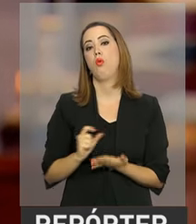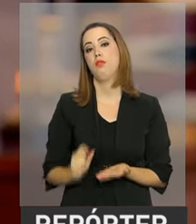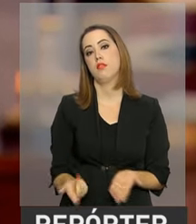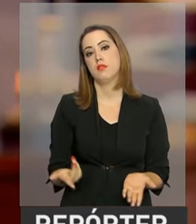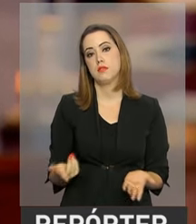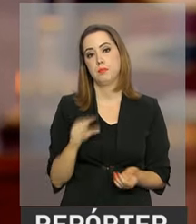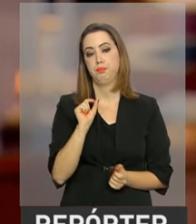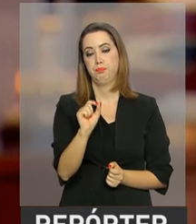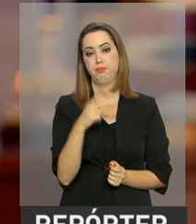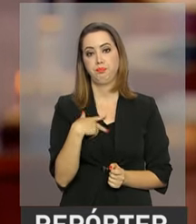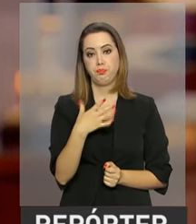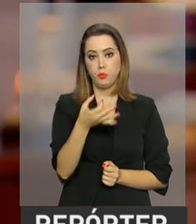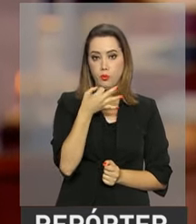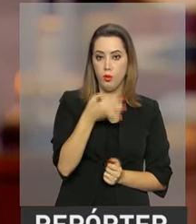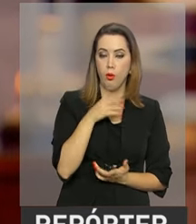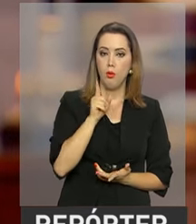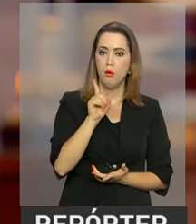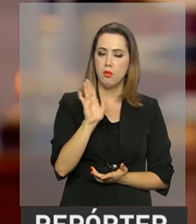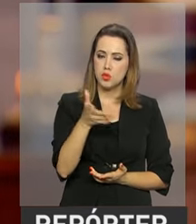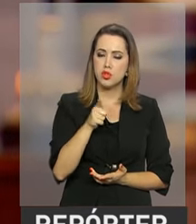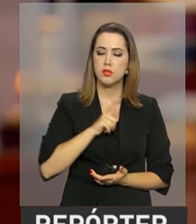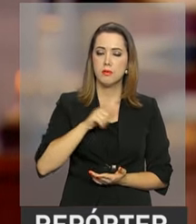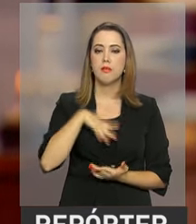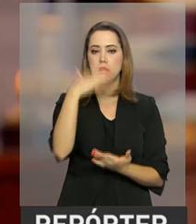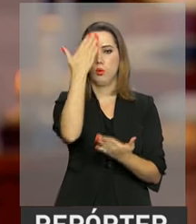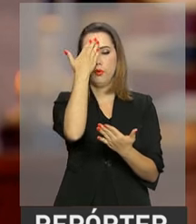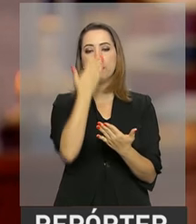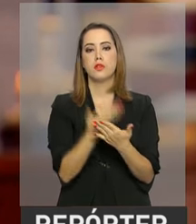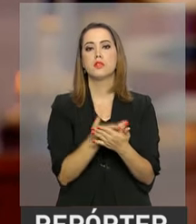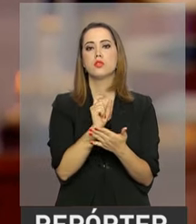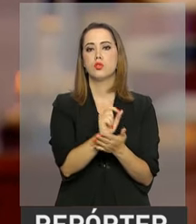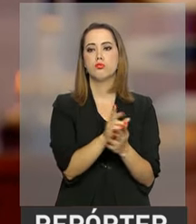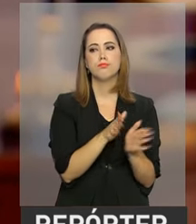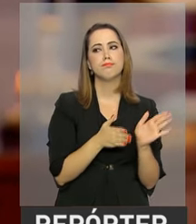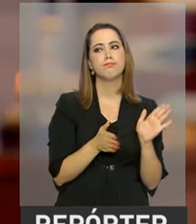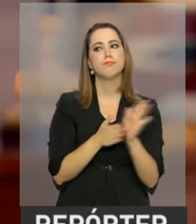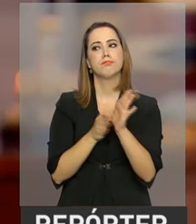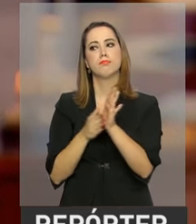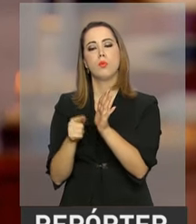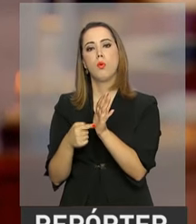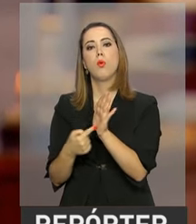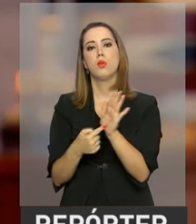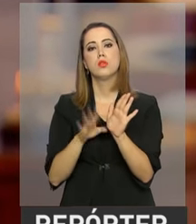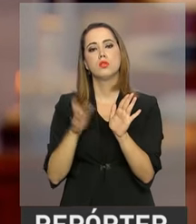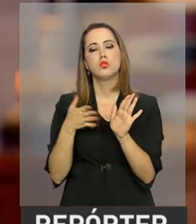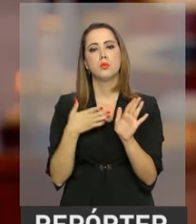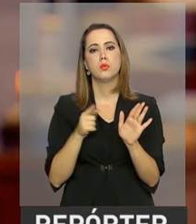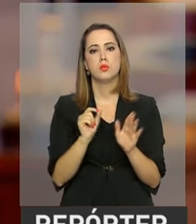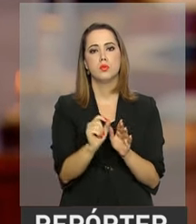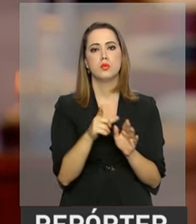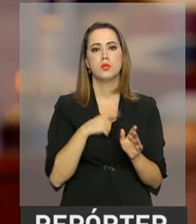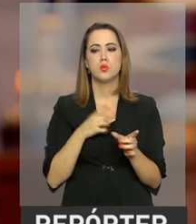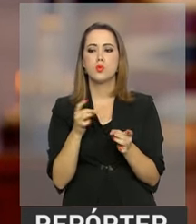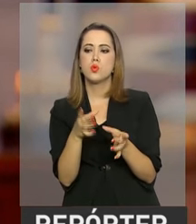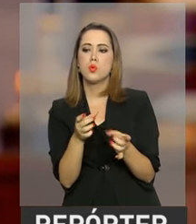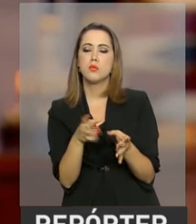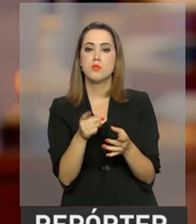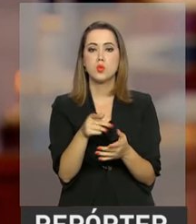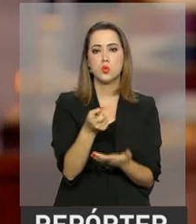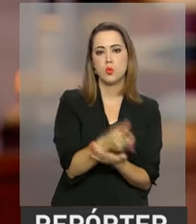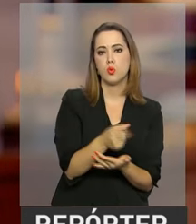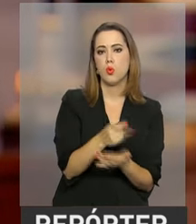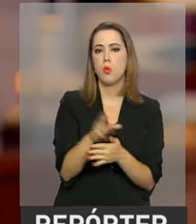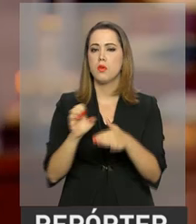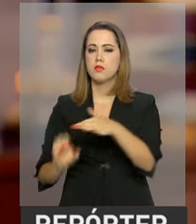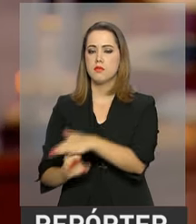acho que, nesse momento, já há um ambiente de confiança que é refletido, por exemplo, nos índices de confiança dos consumidores, dos